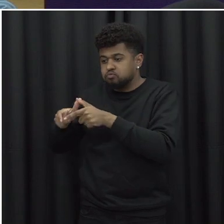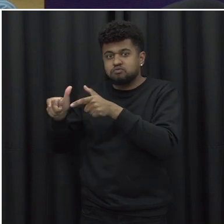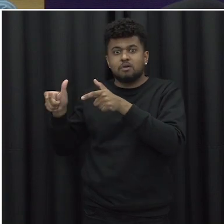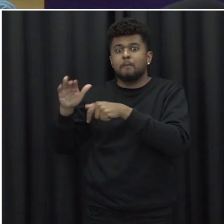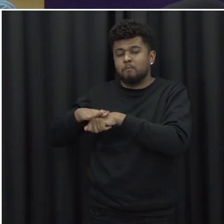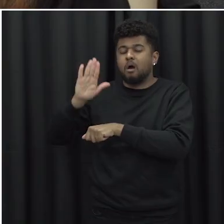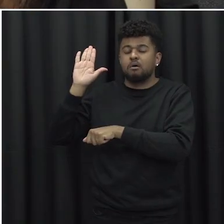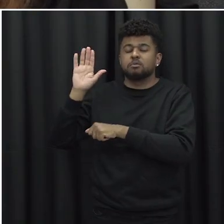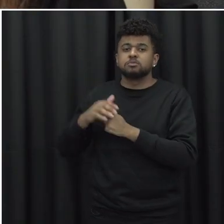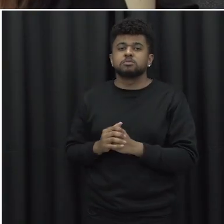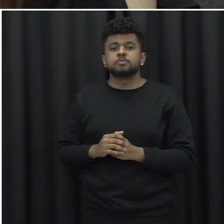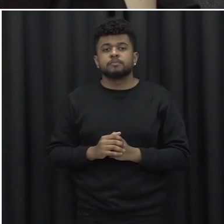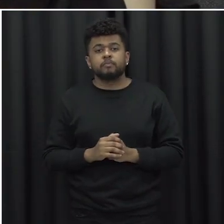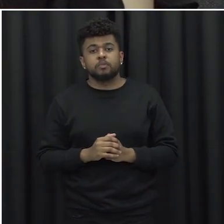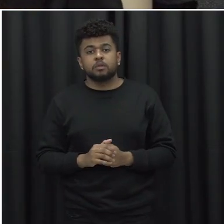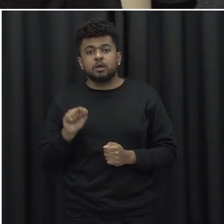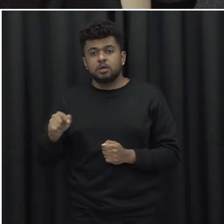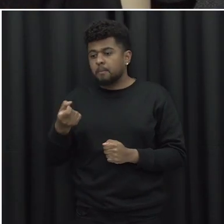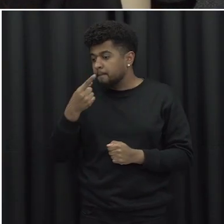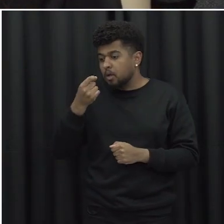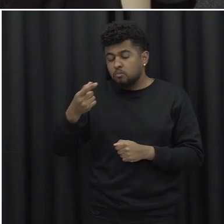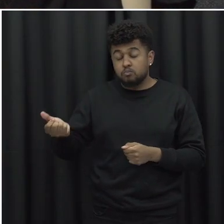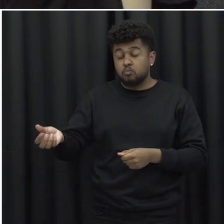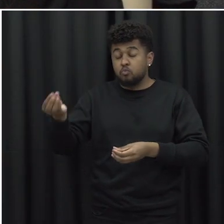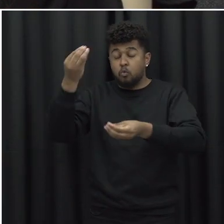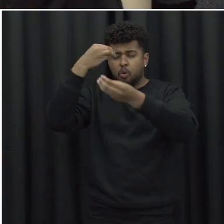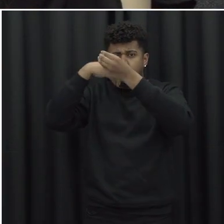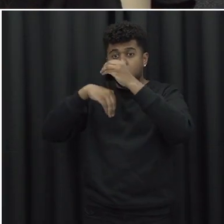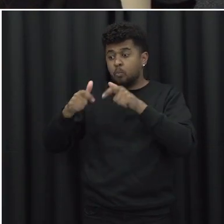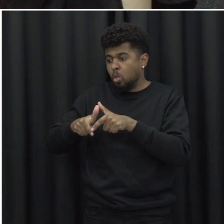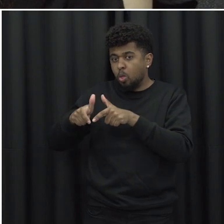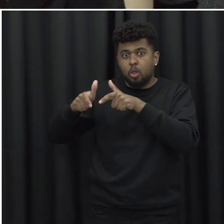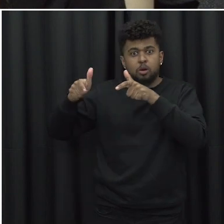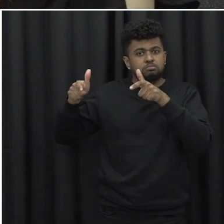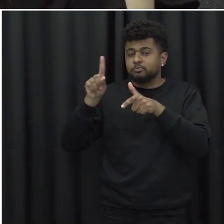concentração maior. Então, essa automedicação não é